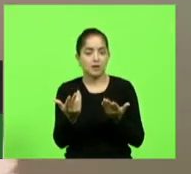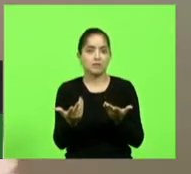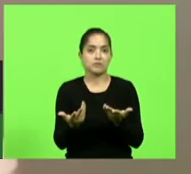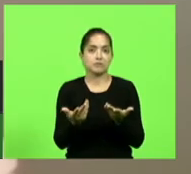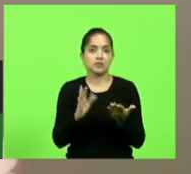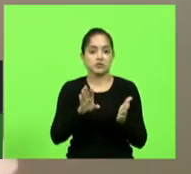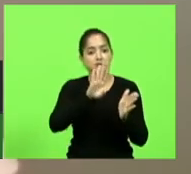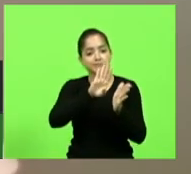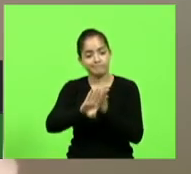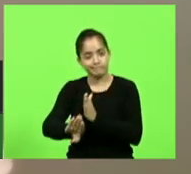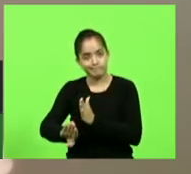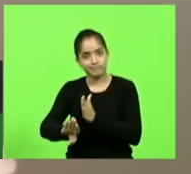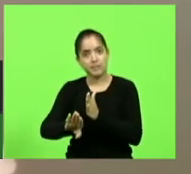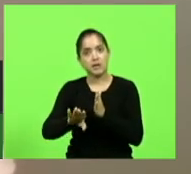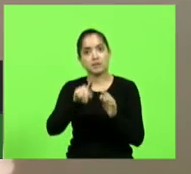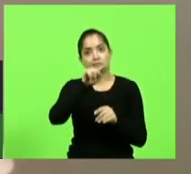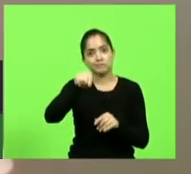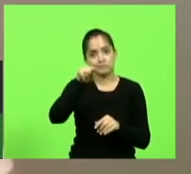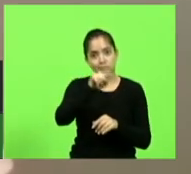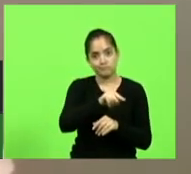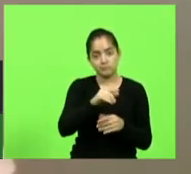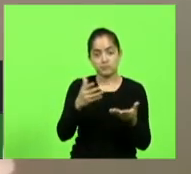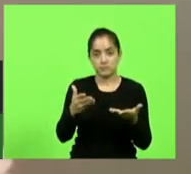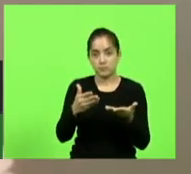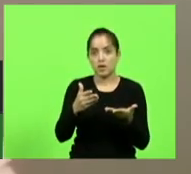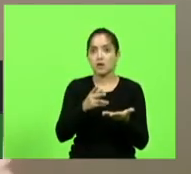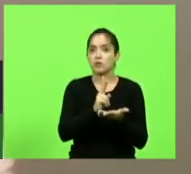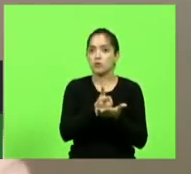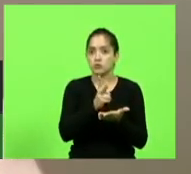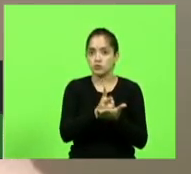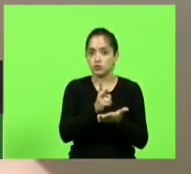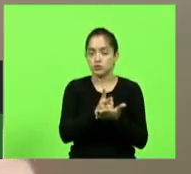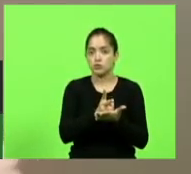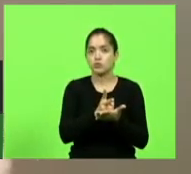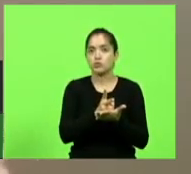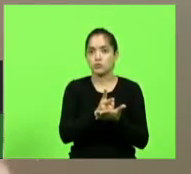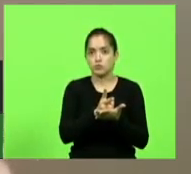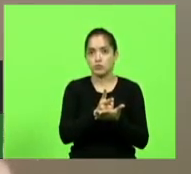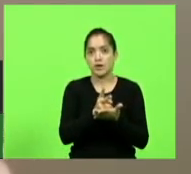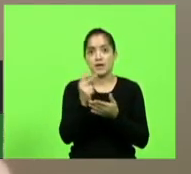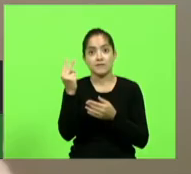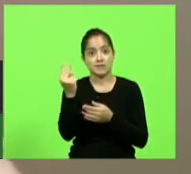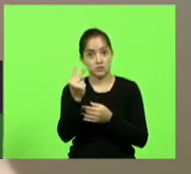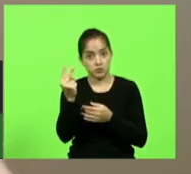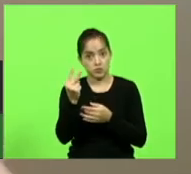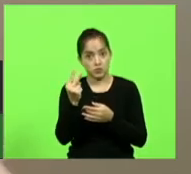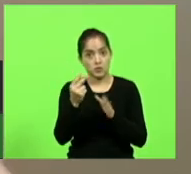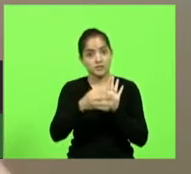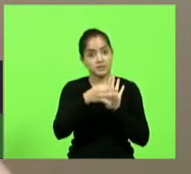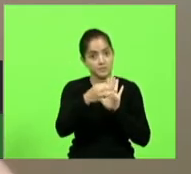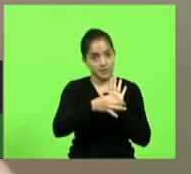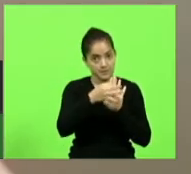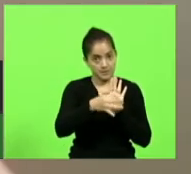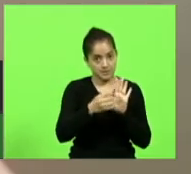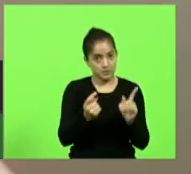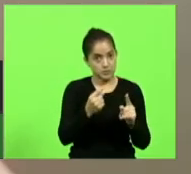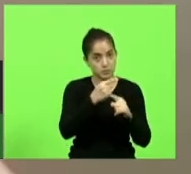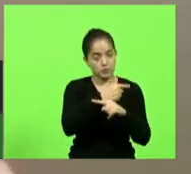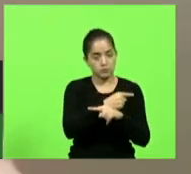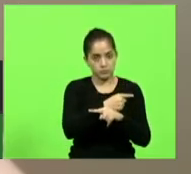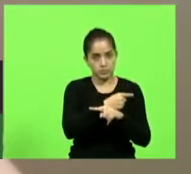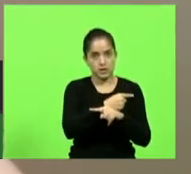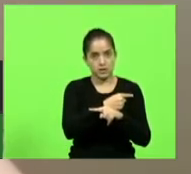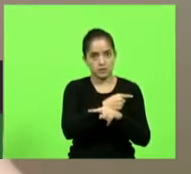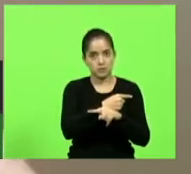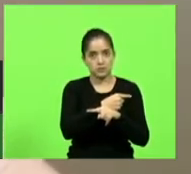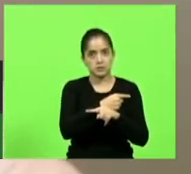Então, neste caso, eu voto pela manutenção do veto. Eu fiz dois pareceres contrários, duas comissões diferentes sobre esse projeto